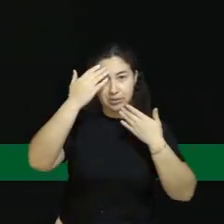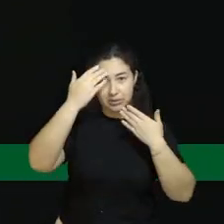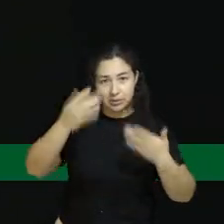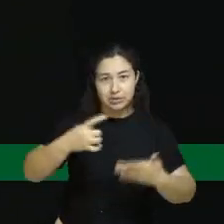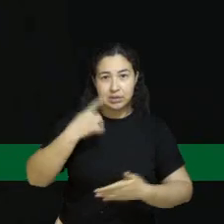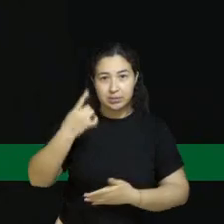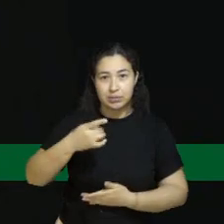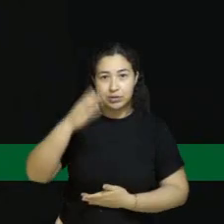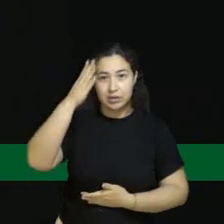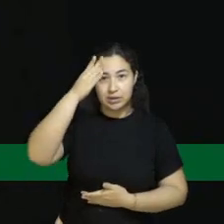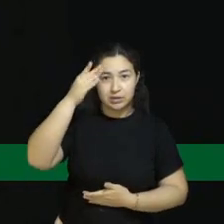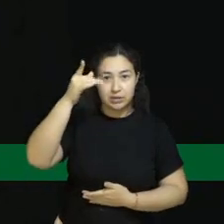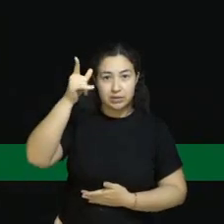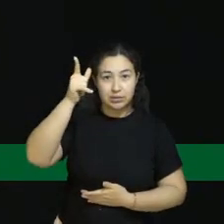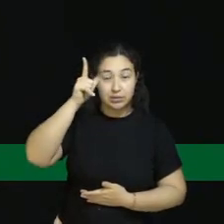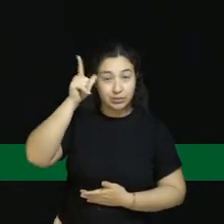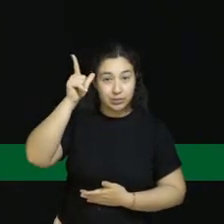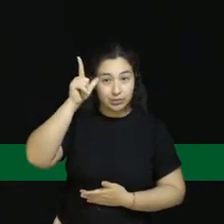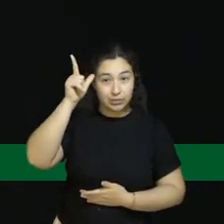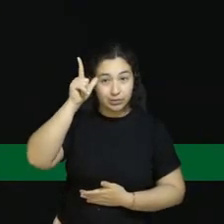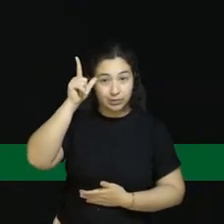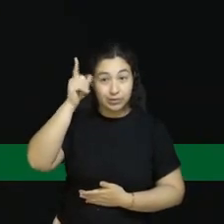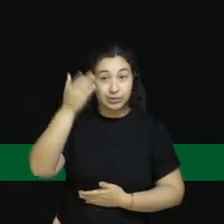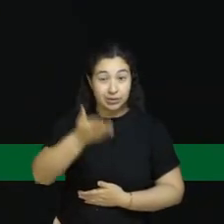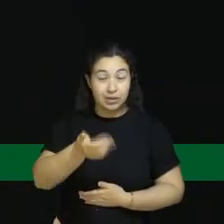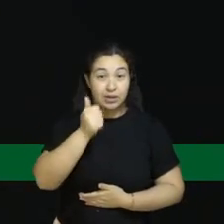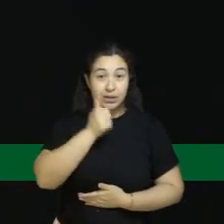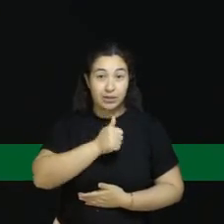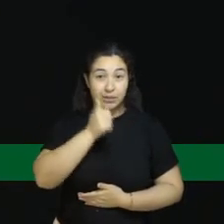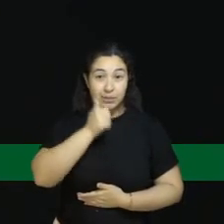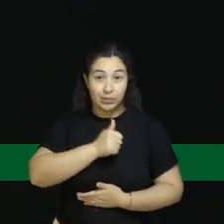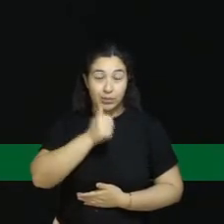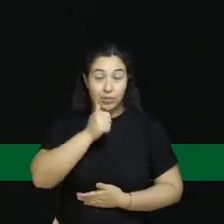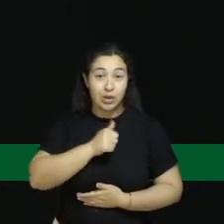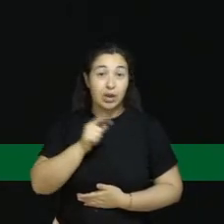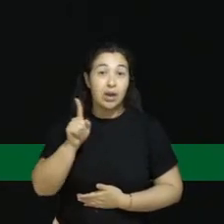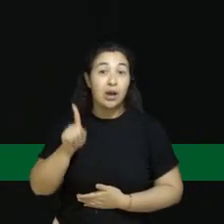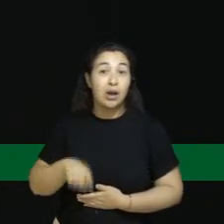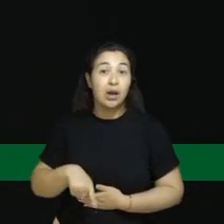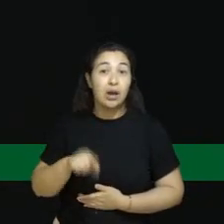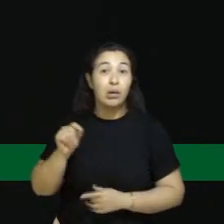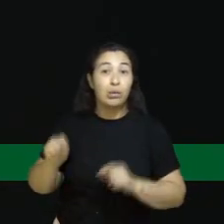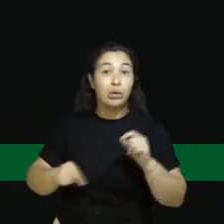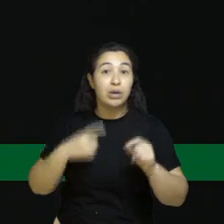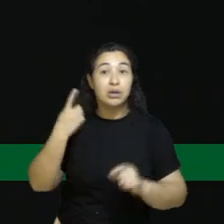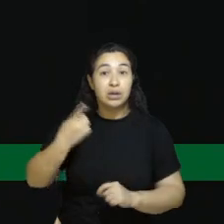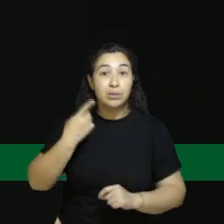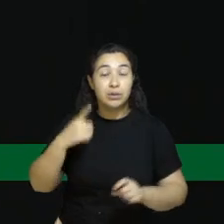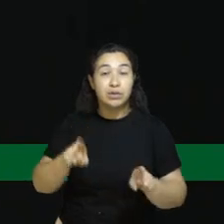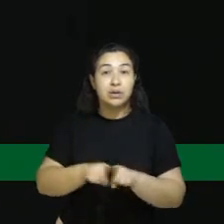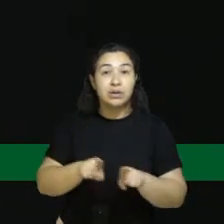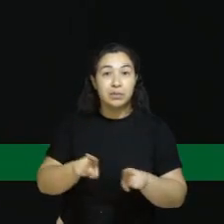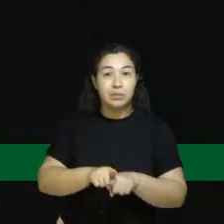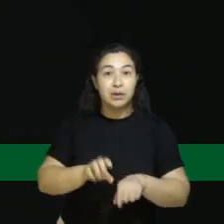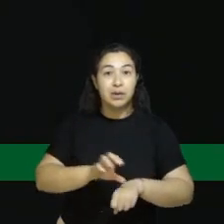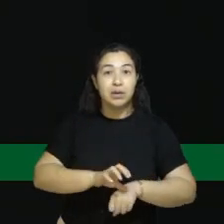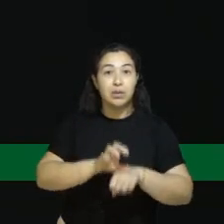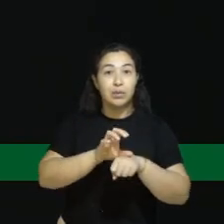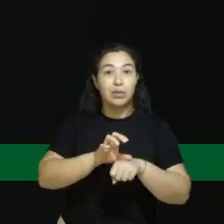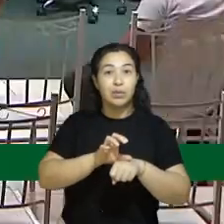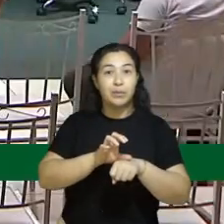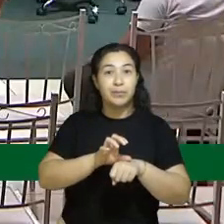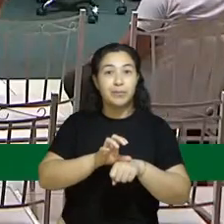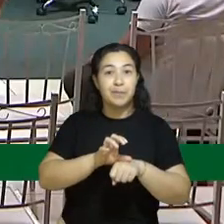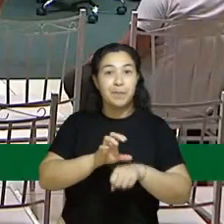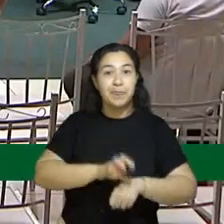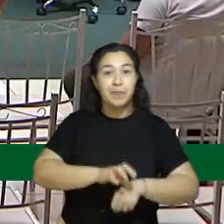Luciane Carminati, que é importante, presidente, que além de ser deputada, é conselheira, faz parte do